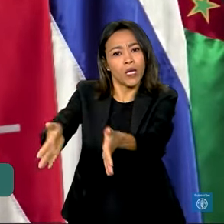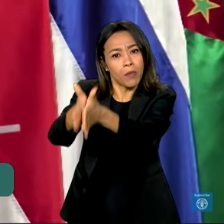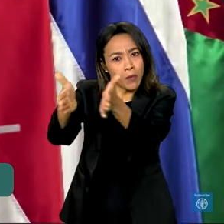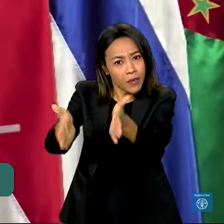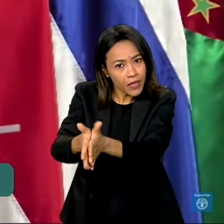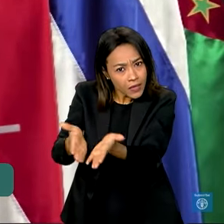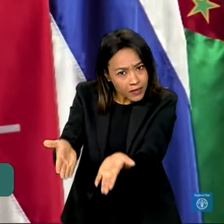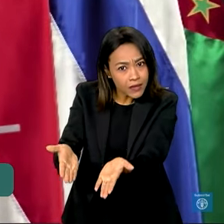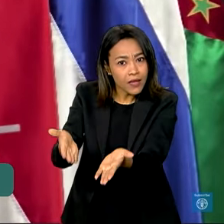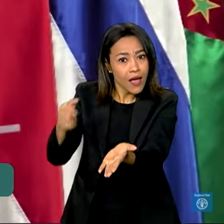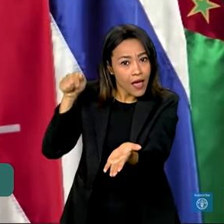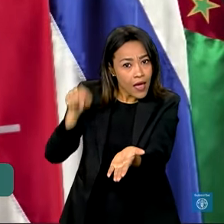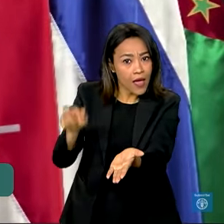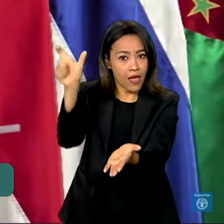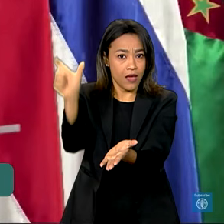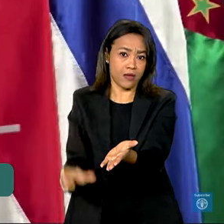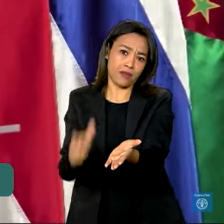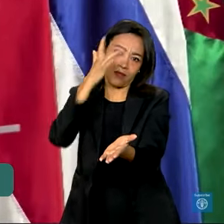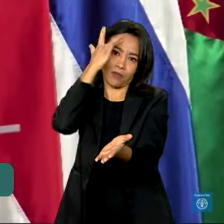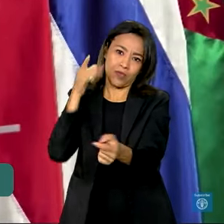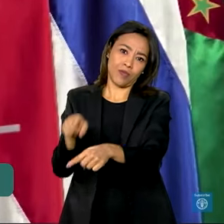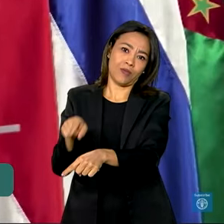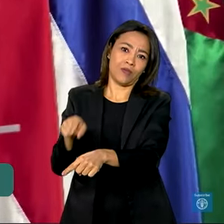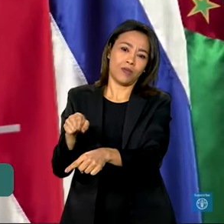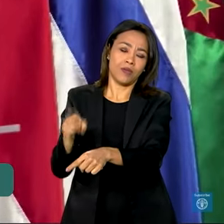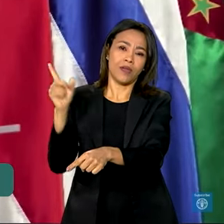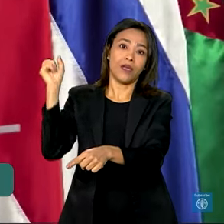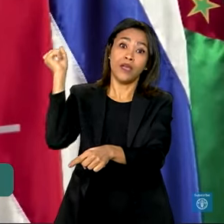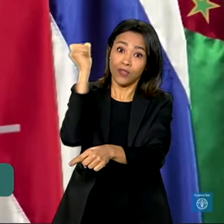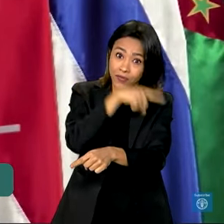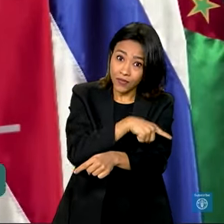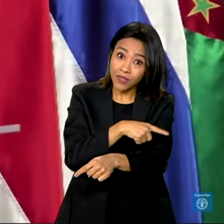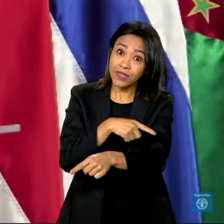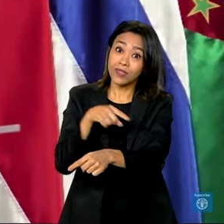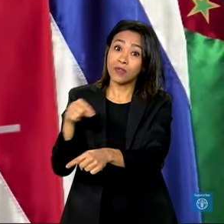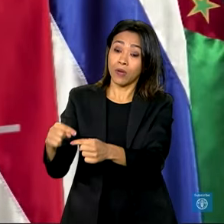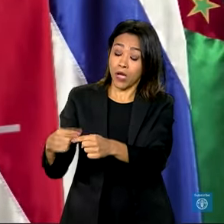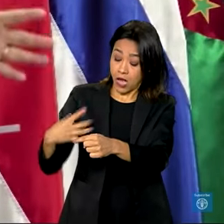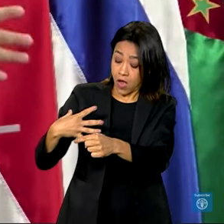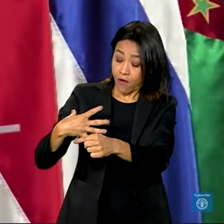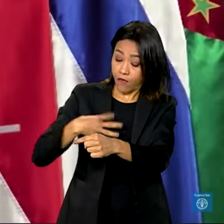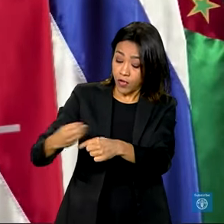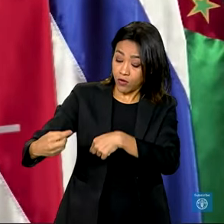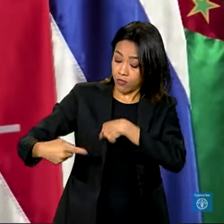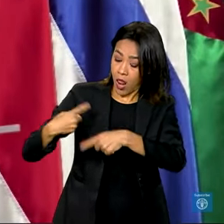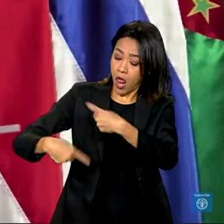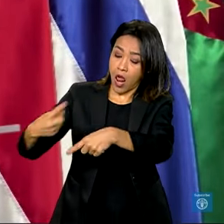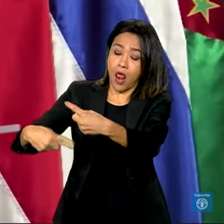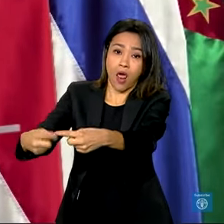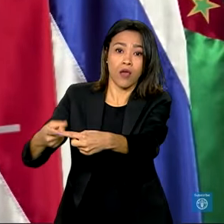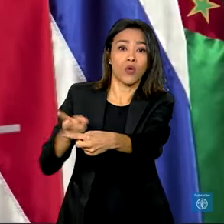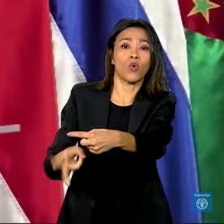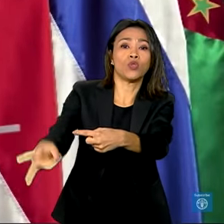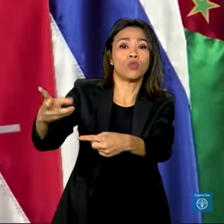a partir dali é muito difícil as gerações seguintes retornarem à fome e à pobreza.